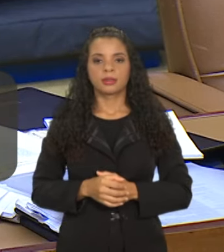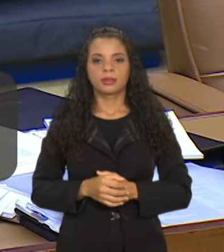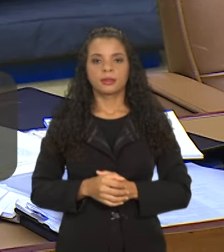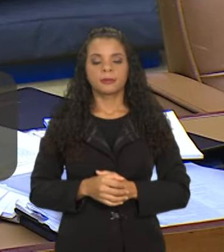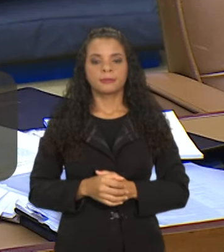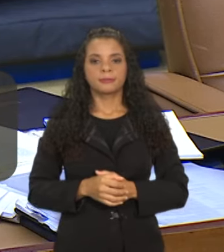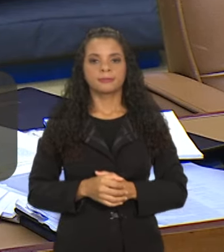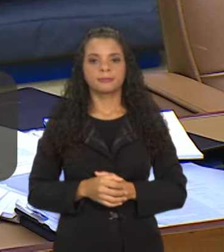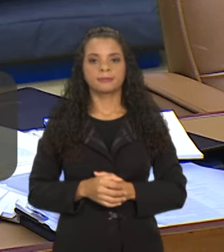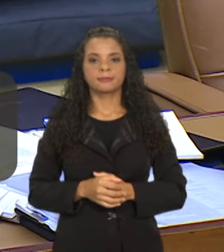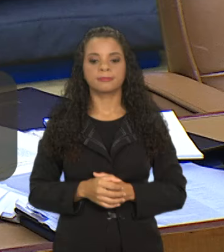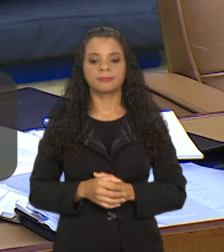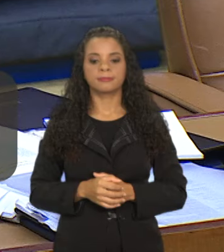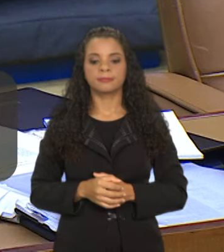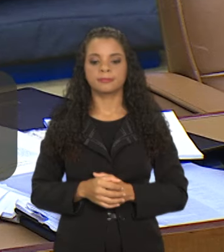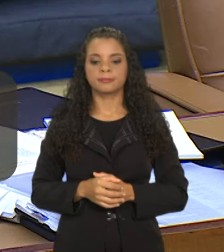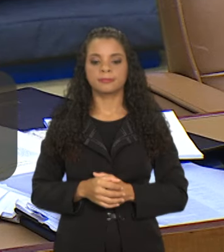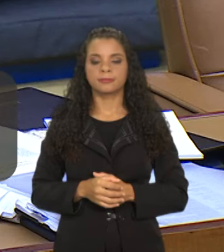beira aqui